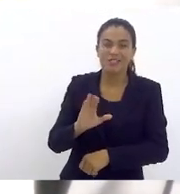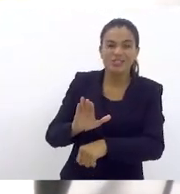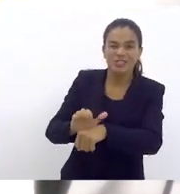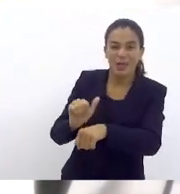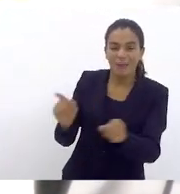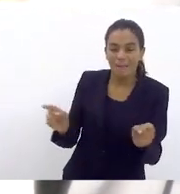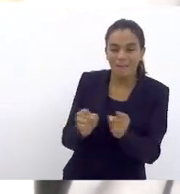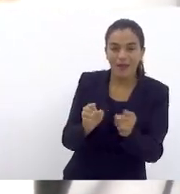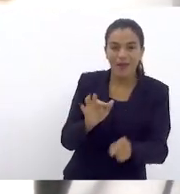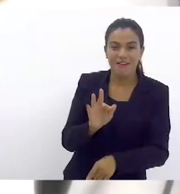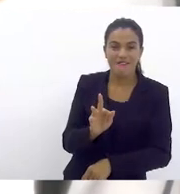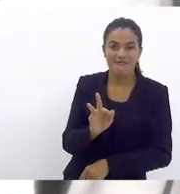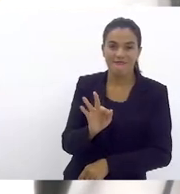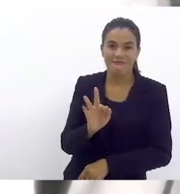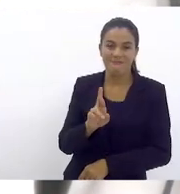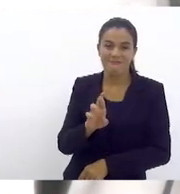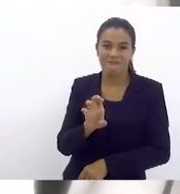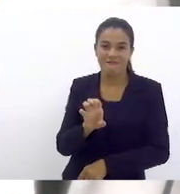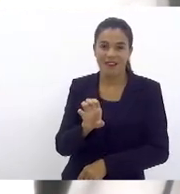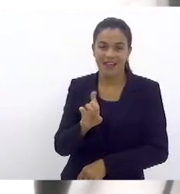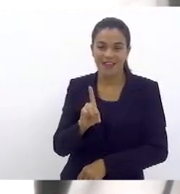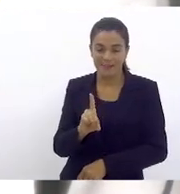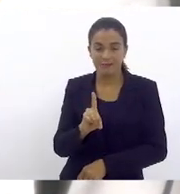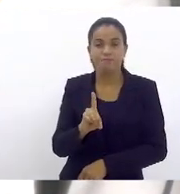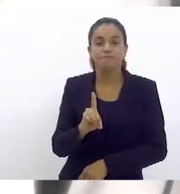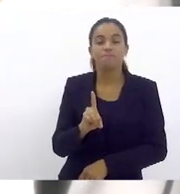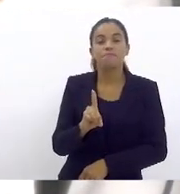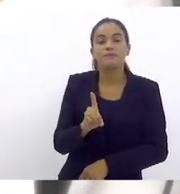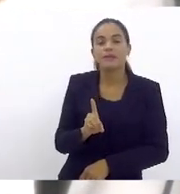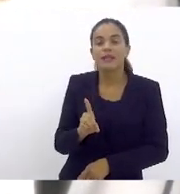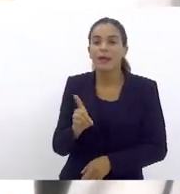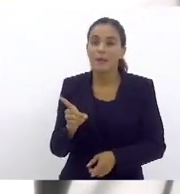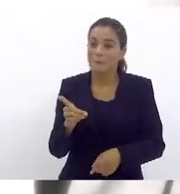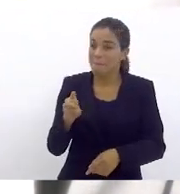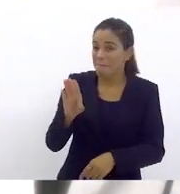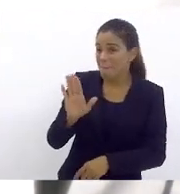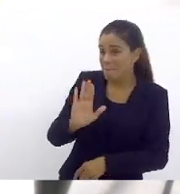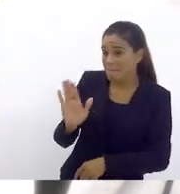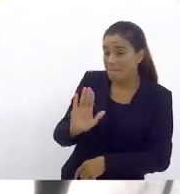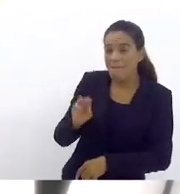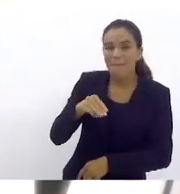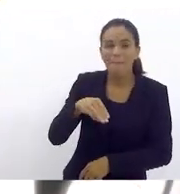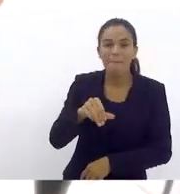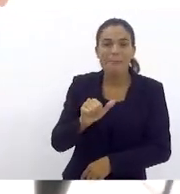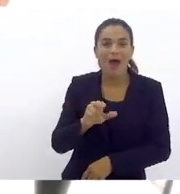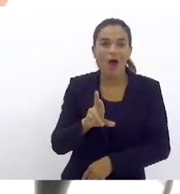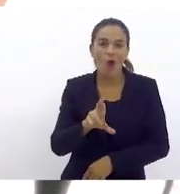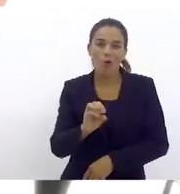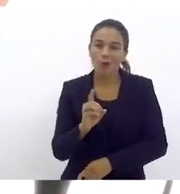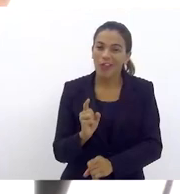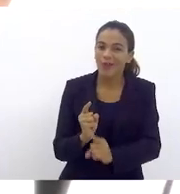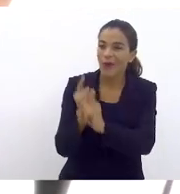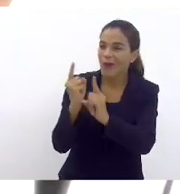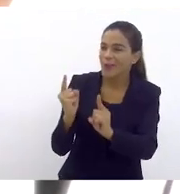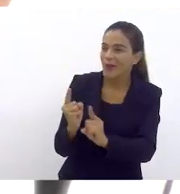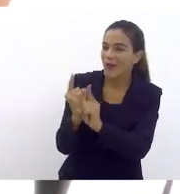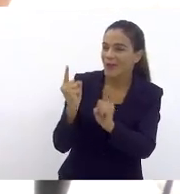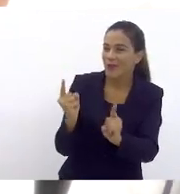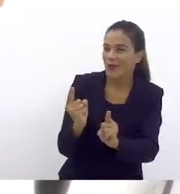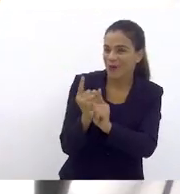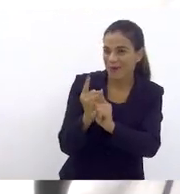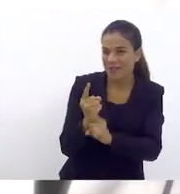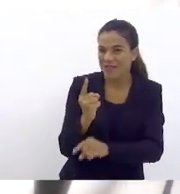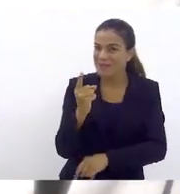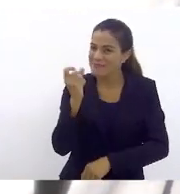o Mauro uma das reuniões do fórum trazer Mauro a gente sempre está se encontrando nos encontramos na gestão da